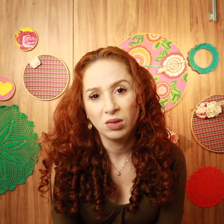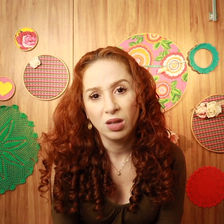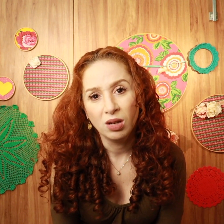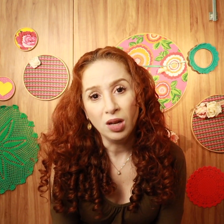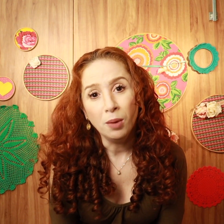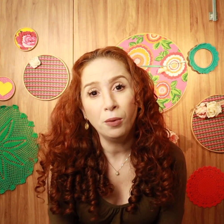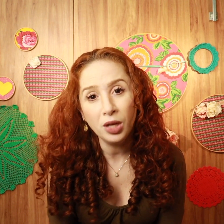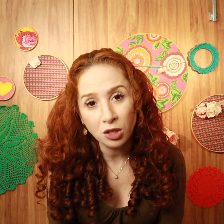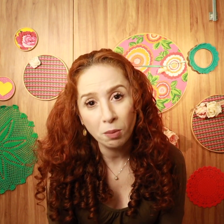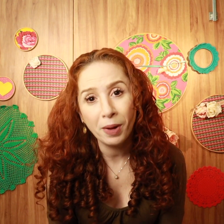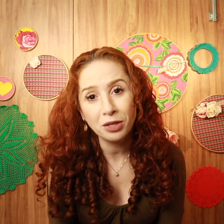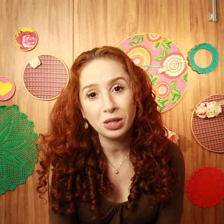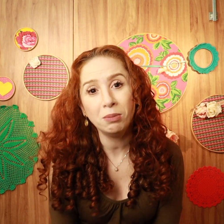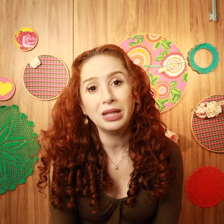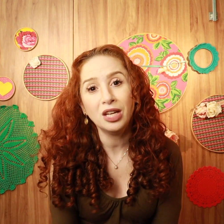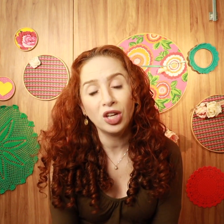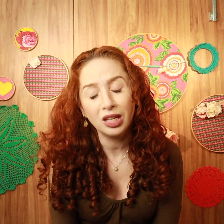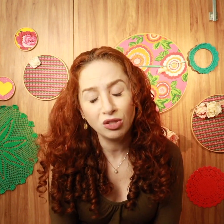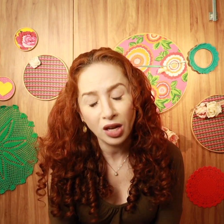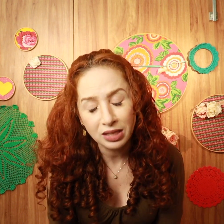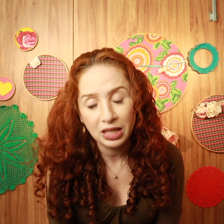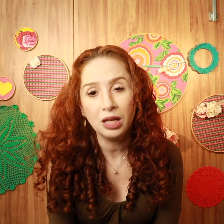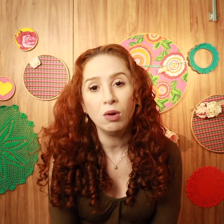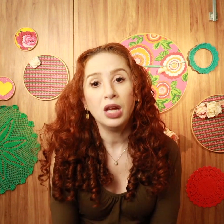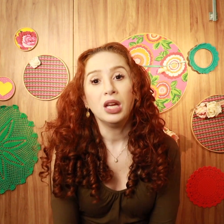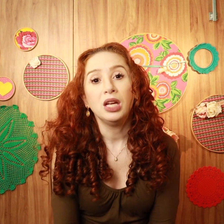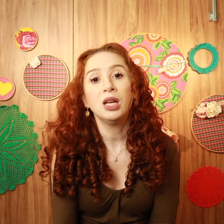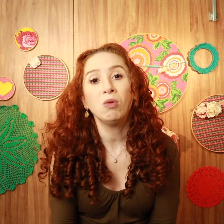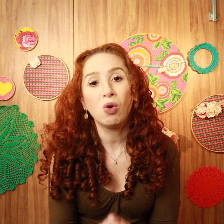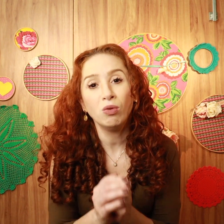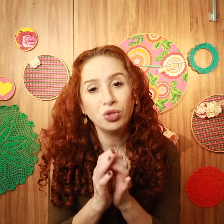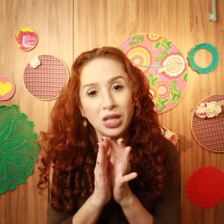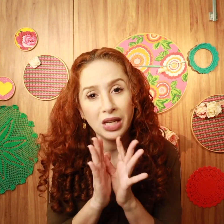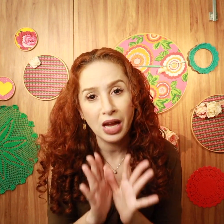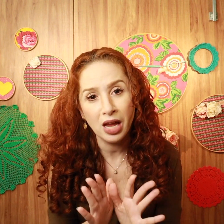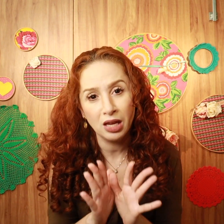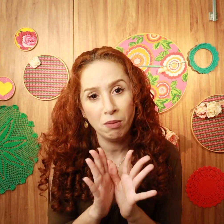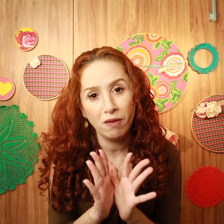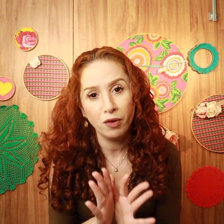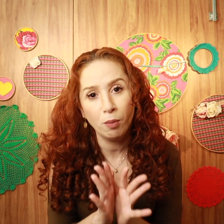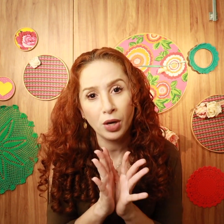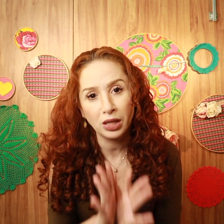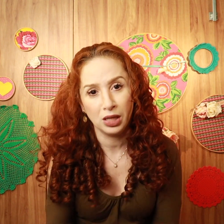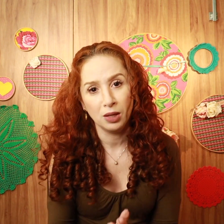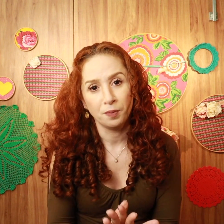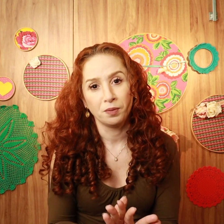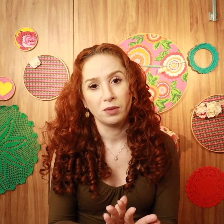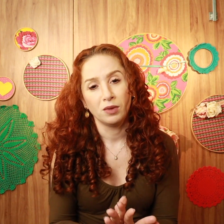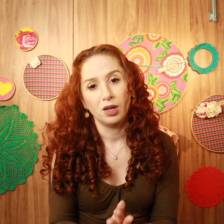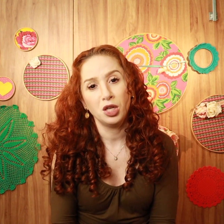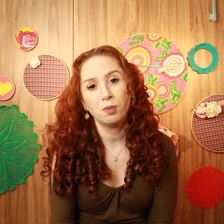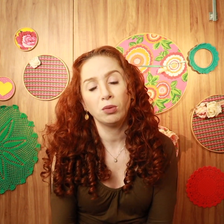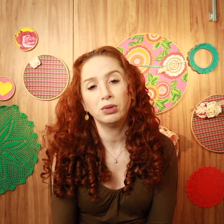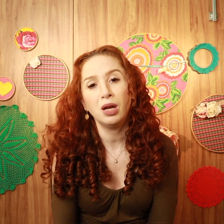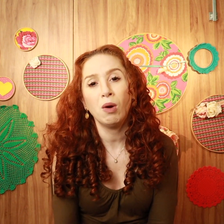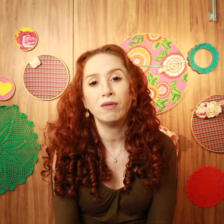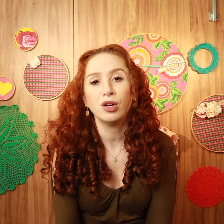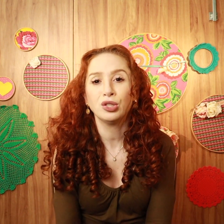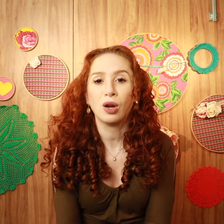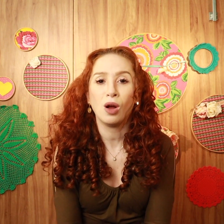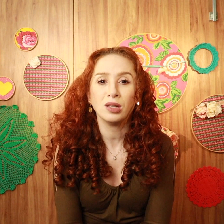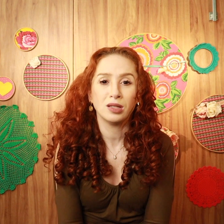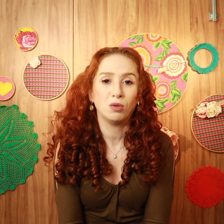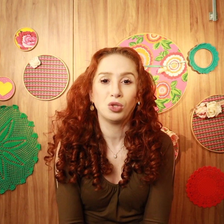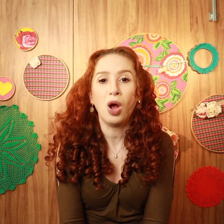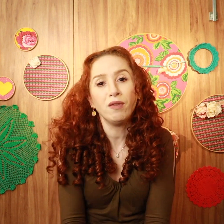leão. Por isso peço que me deixe aqui sozinho e não conte a ninguém que me viu por aqui. Respondeu a